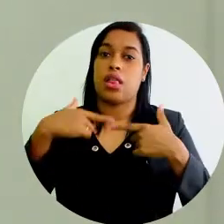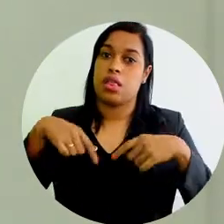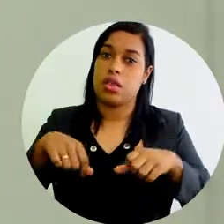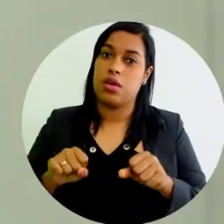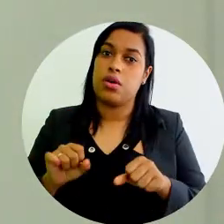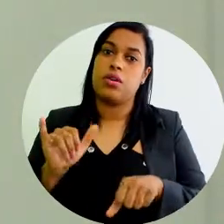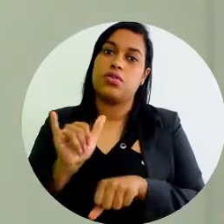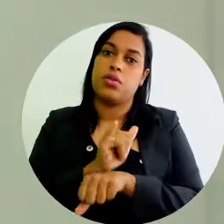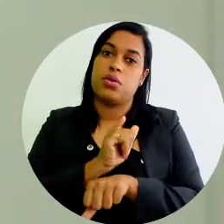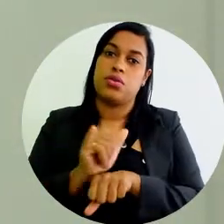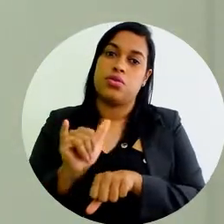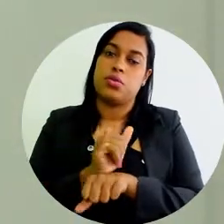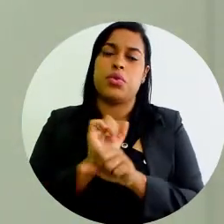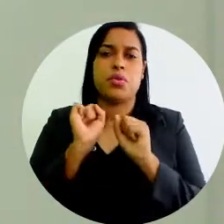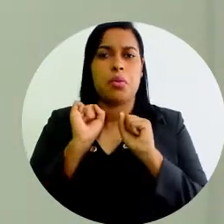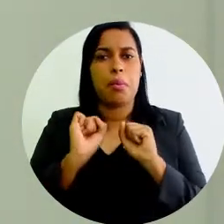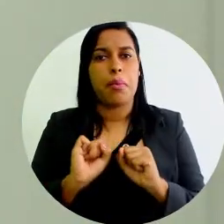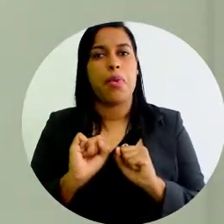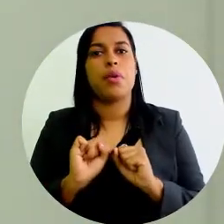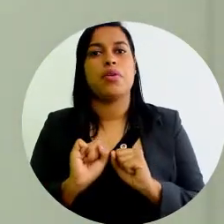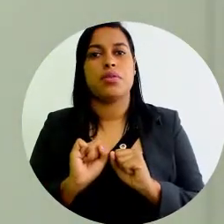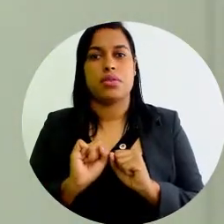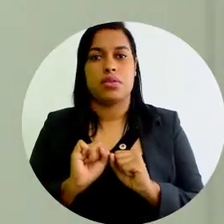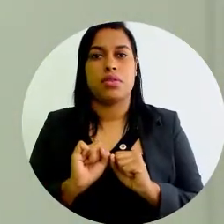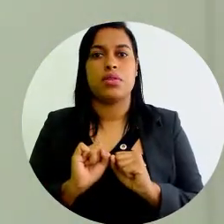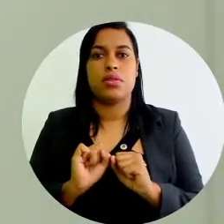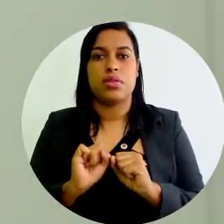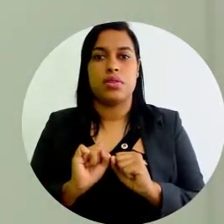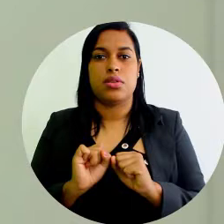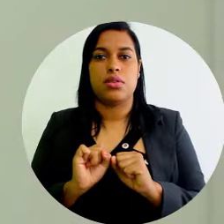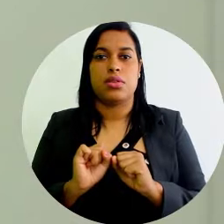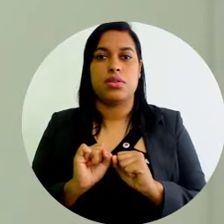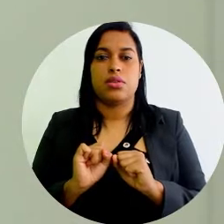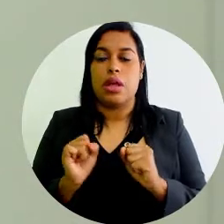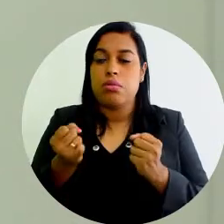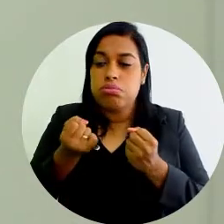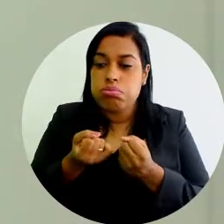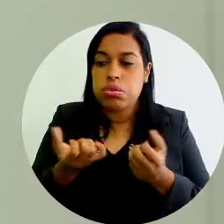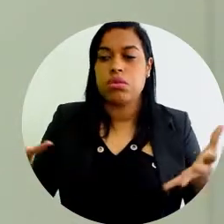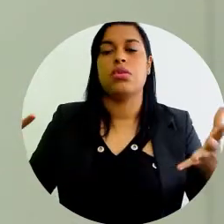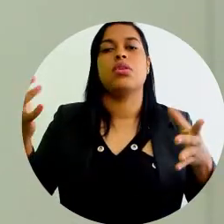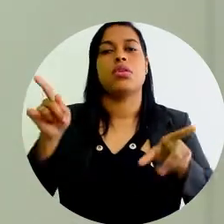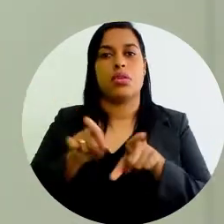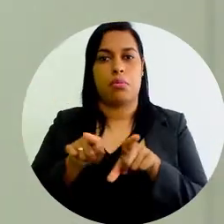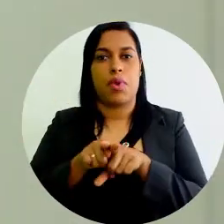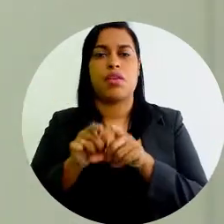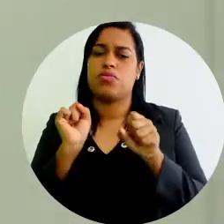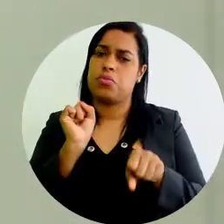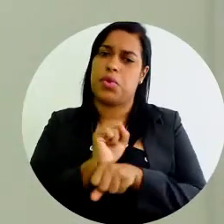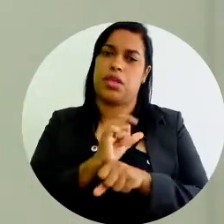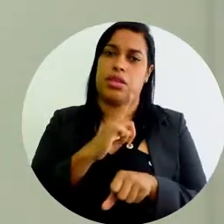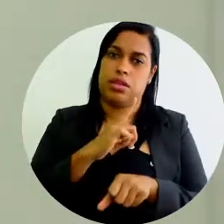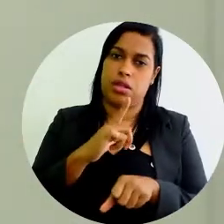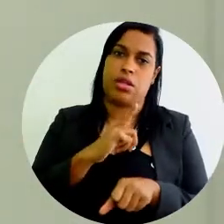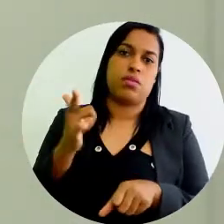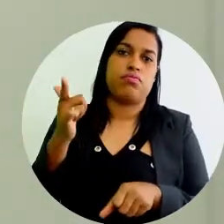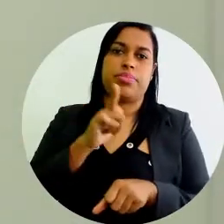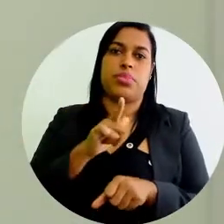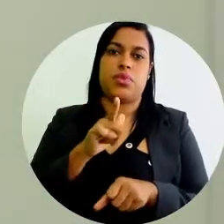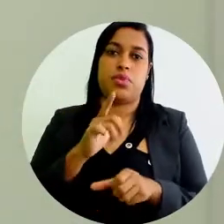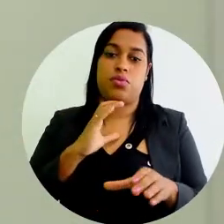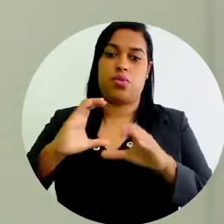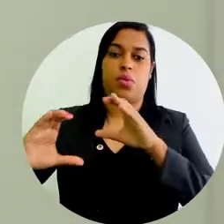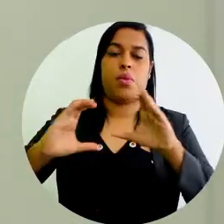que a linguagem é um instrumento que pode ser emancipador, que se espera que seja, que